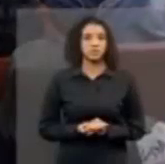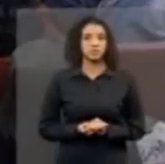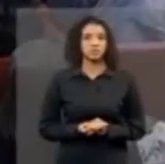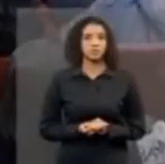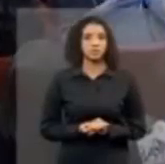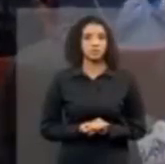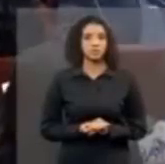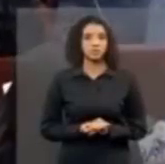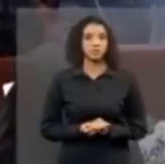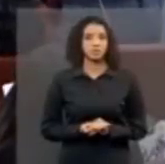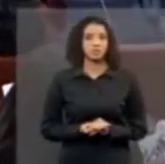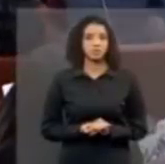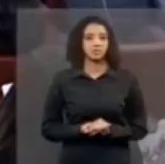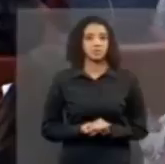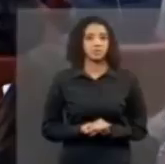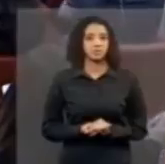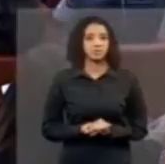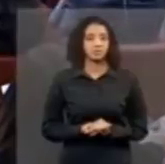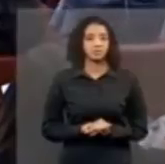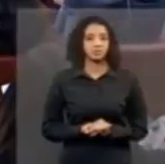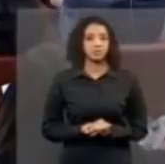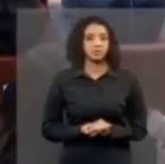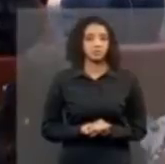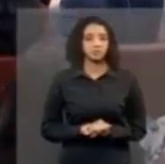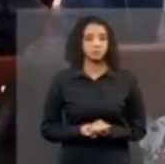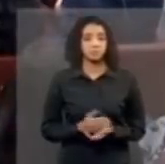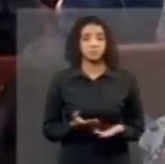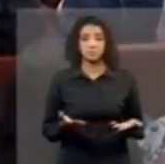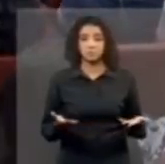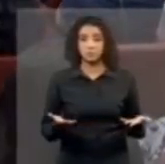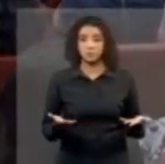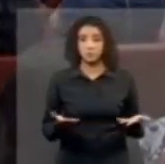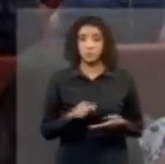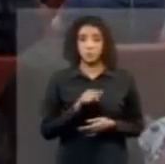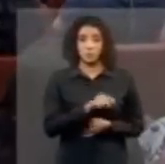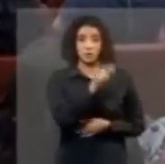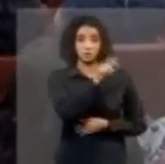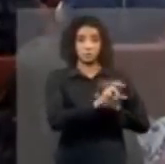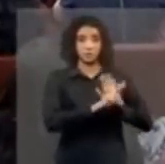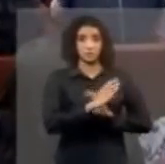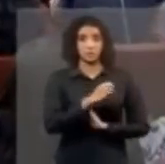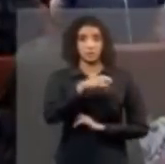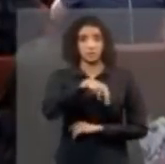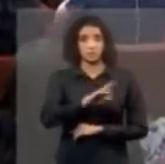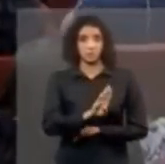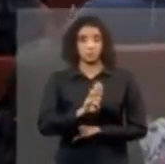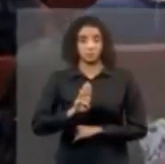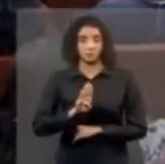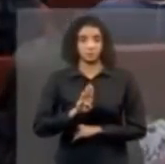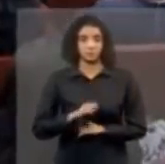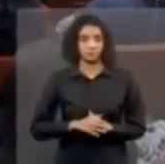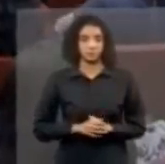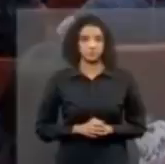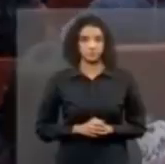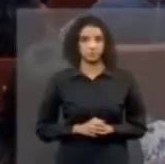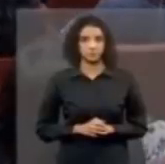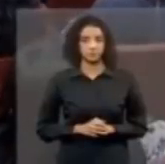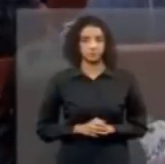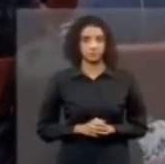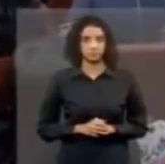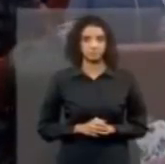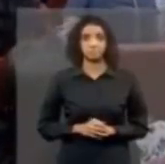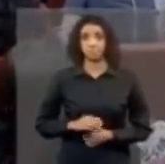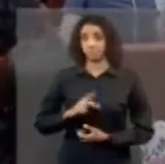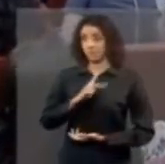padre José Eduardo agora continua falando em nome da Conferência Nacional dos Bispos do Brasil, a CNBB.